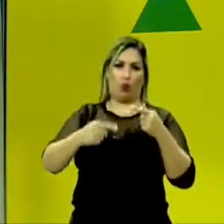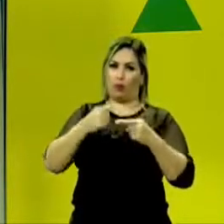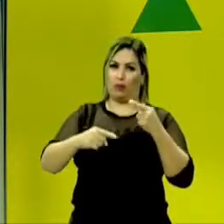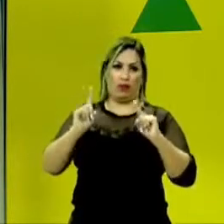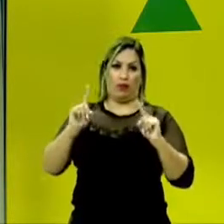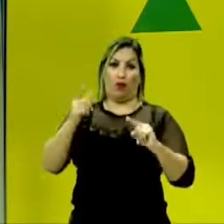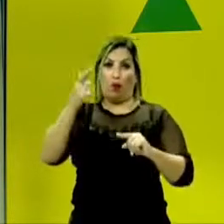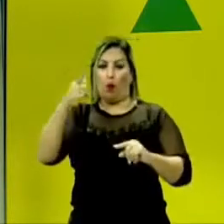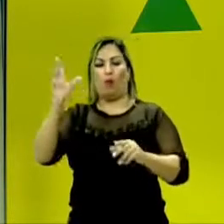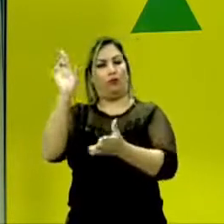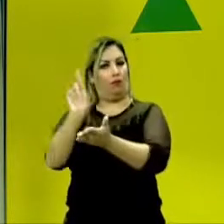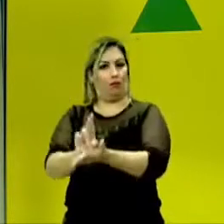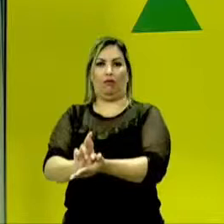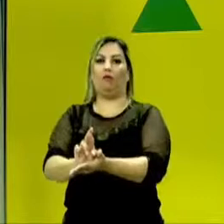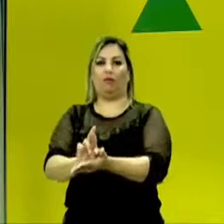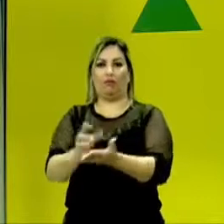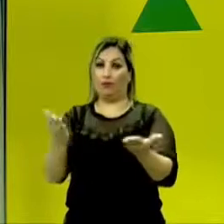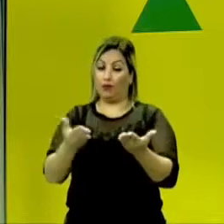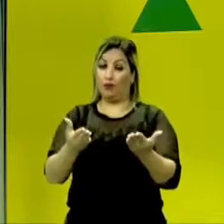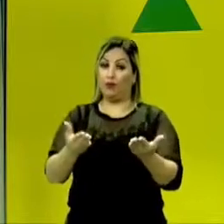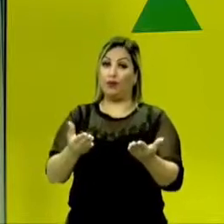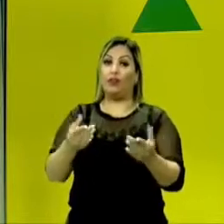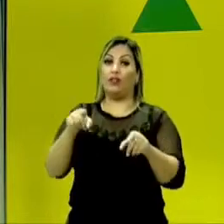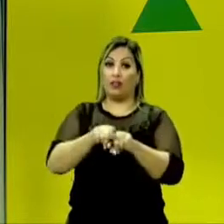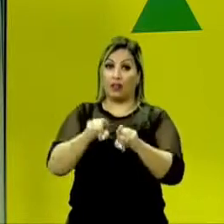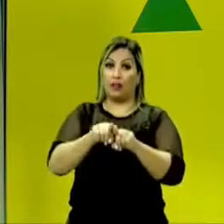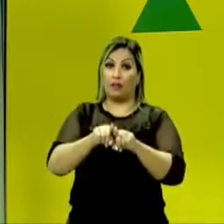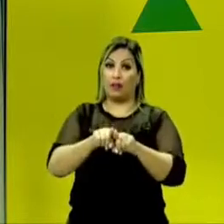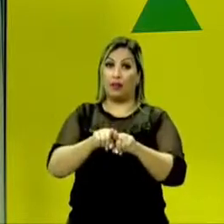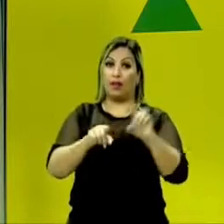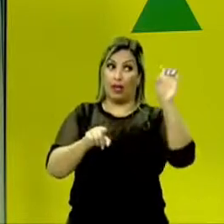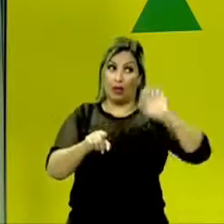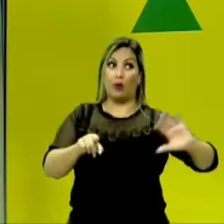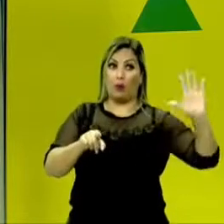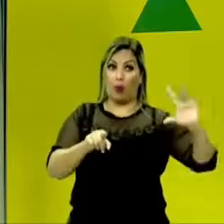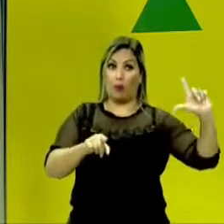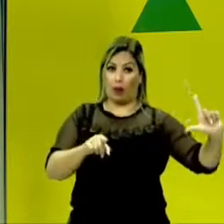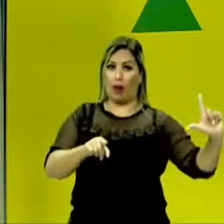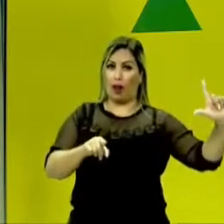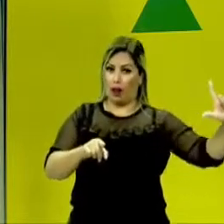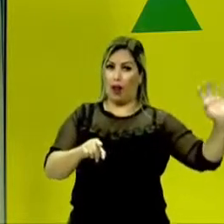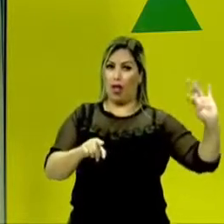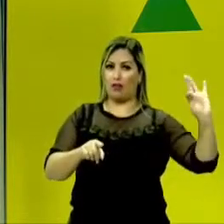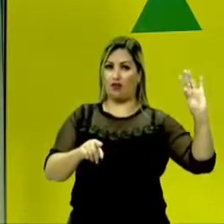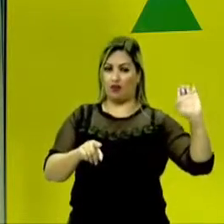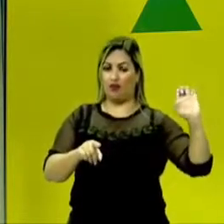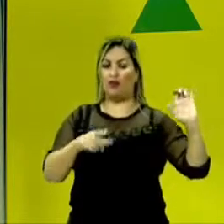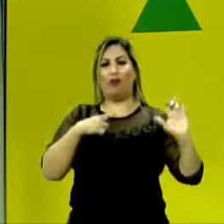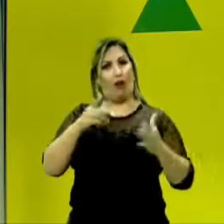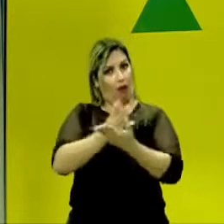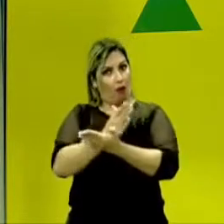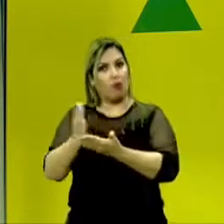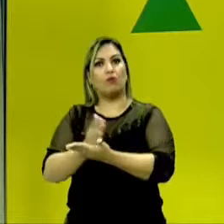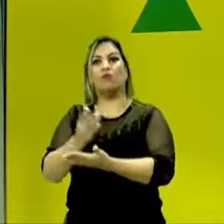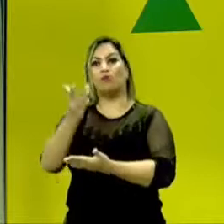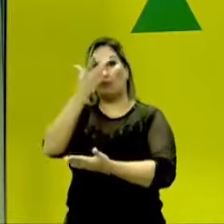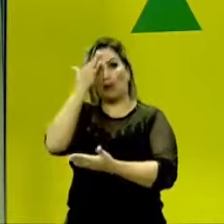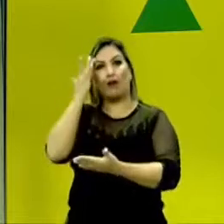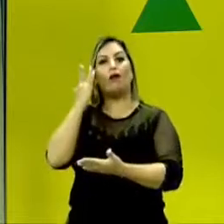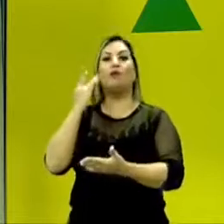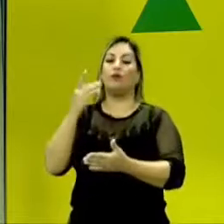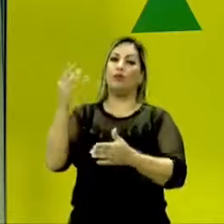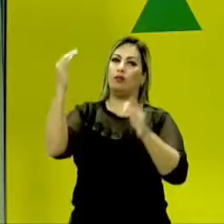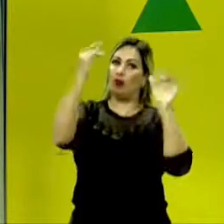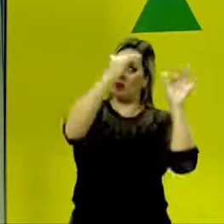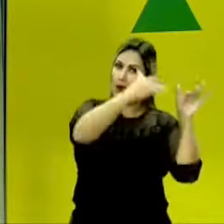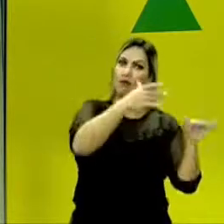já vive uma outra realidade hoje, e inclusive ali o leste europeu, a gente tem inclusive alguns países já recebendo imigrantes,